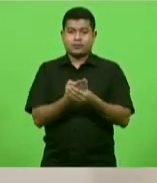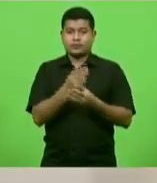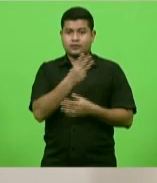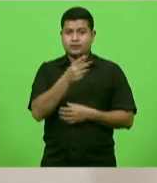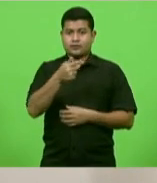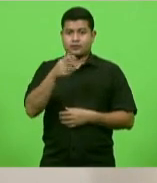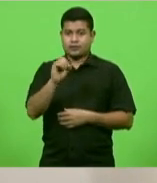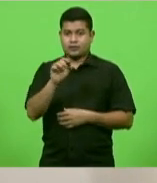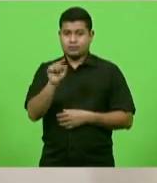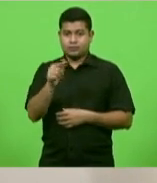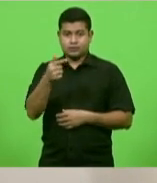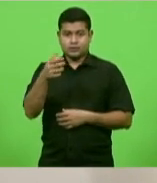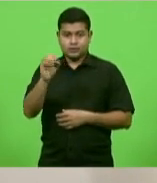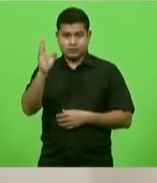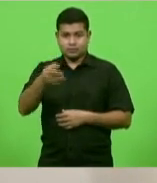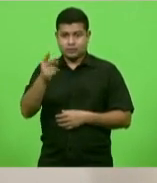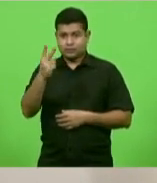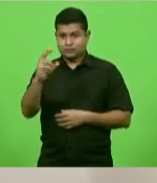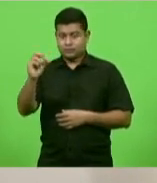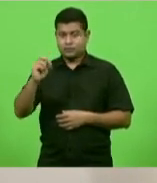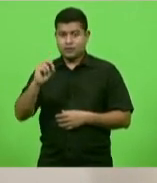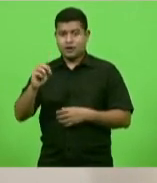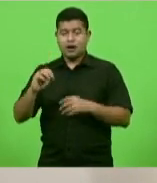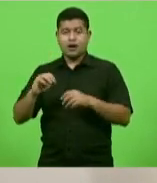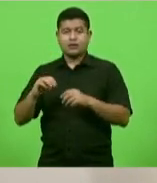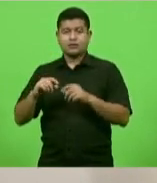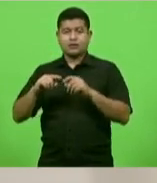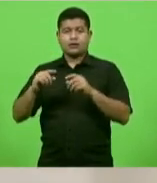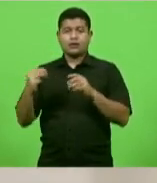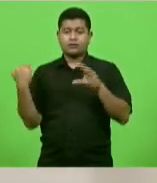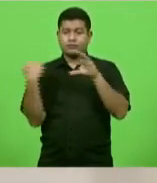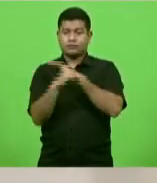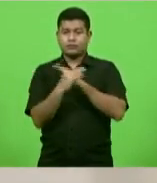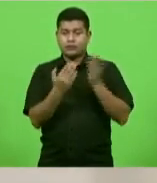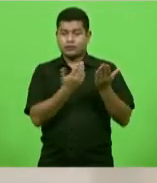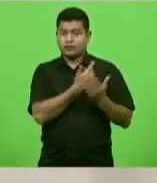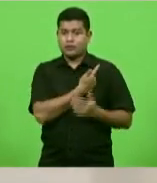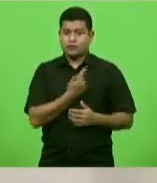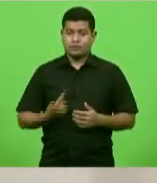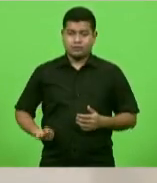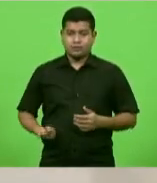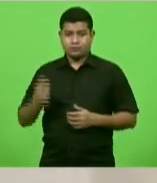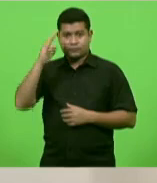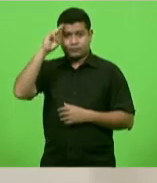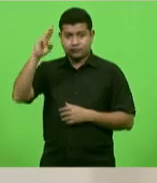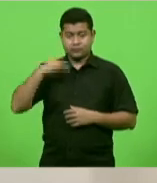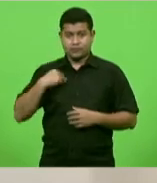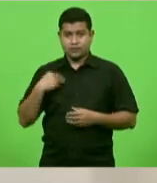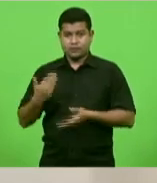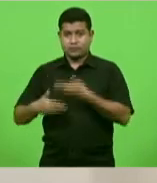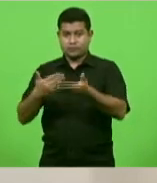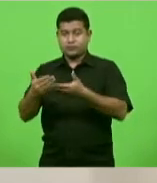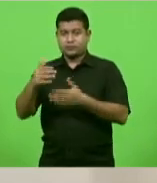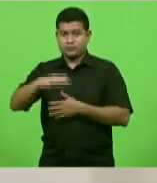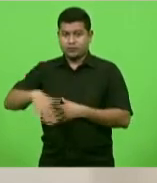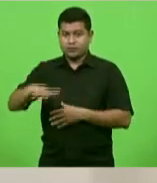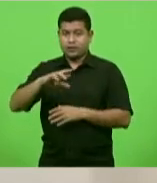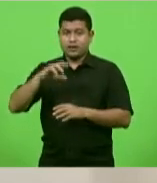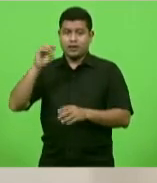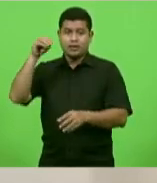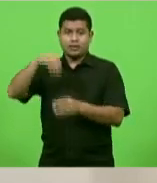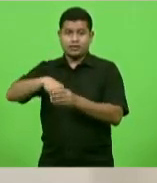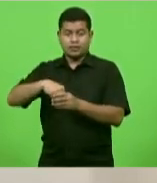370-70-2020 não aportou no gabinete do governador, uma vez que tramitou no âmbito interno da Secretaria da